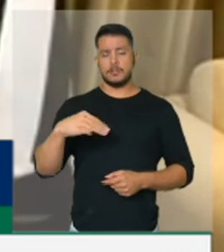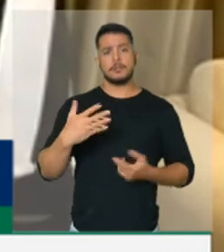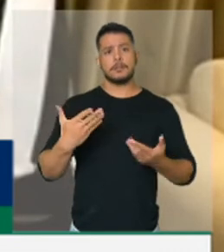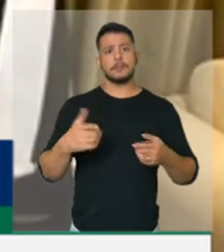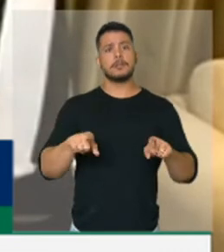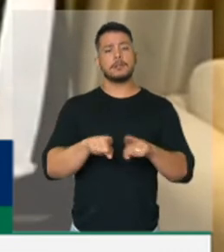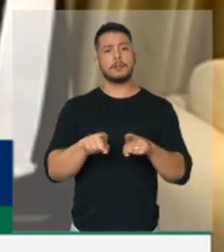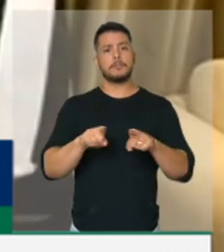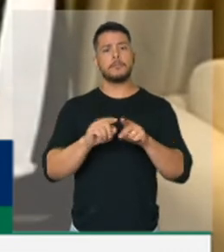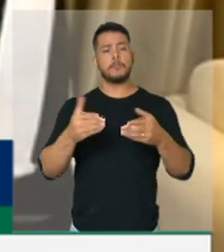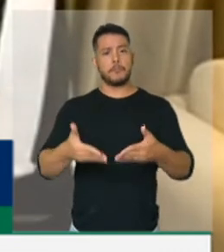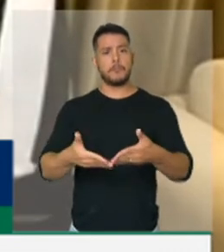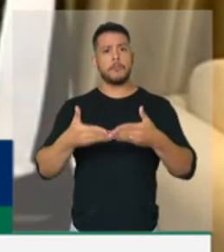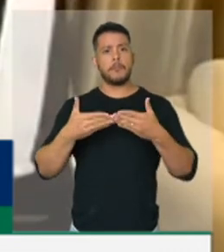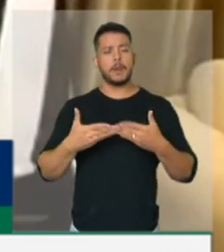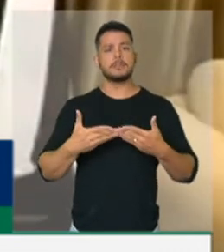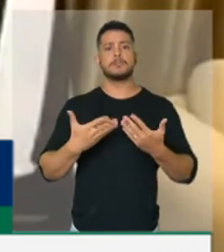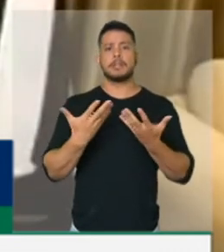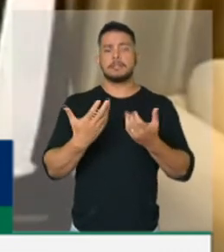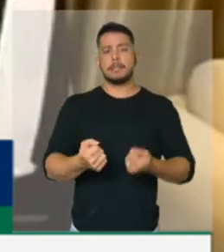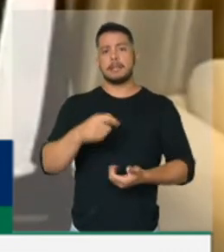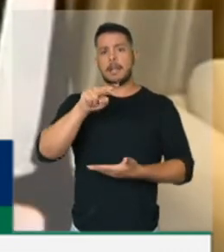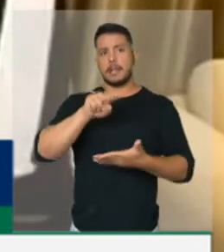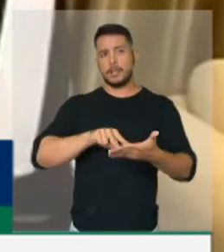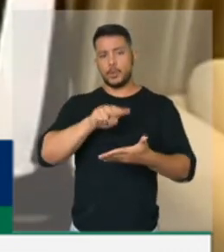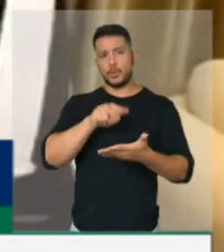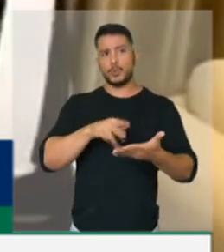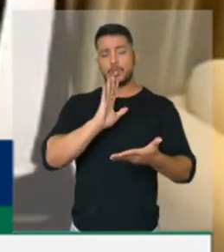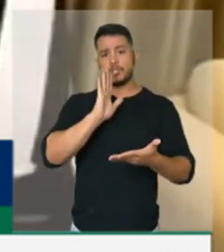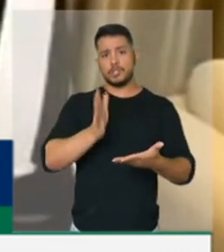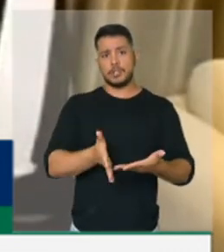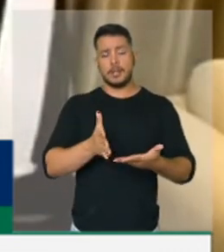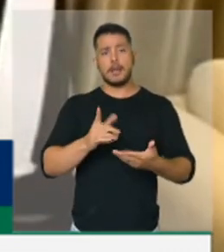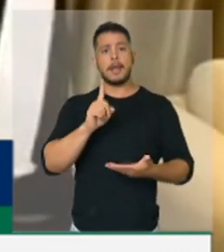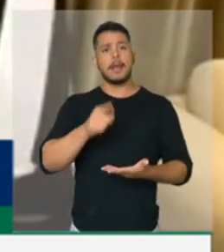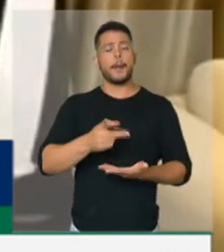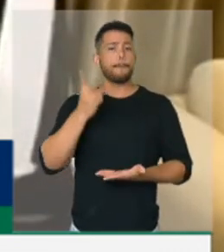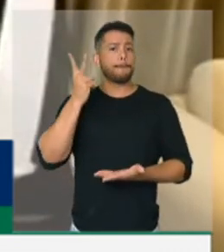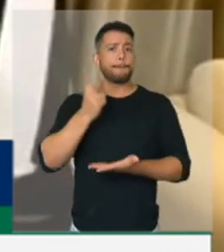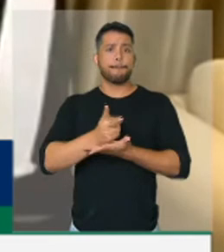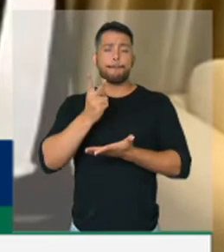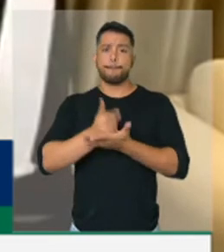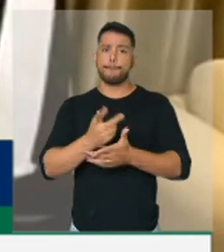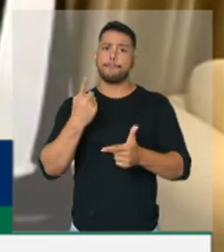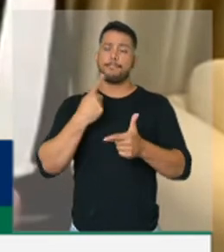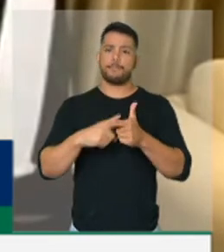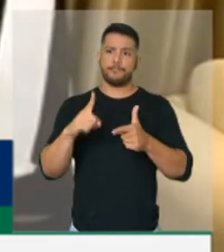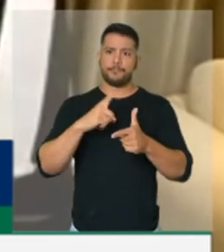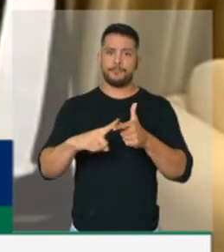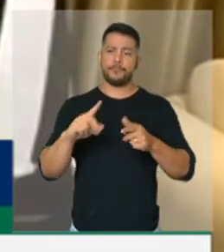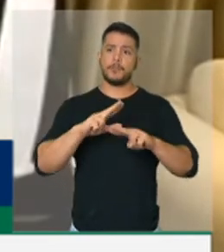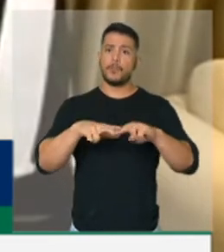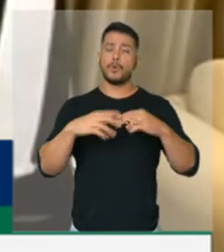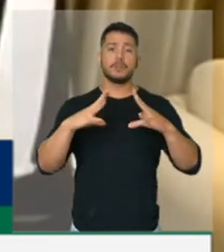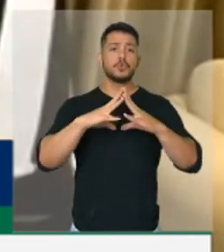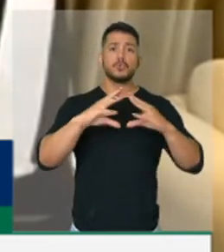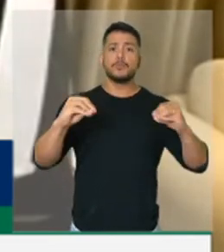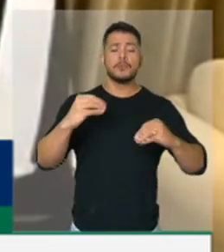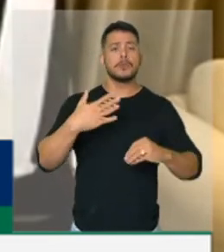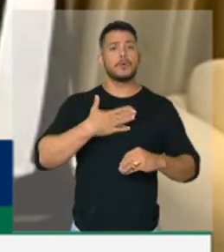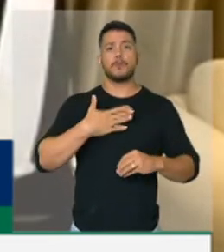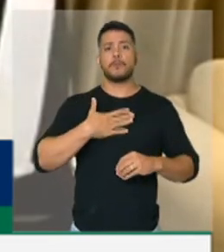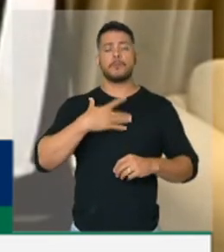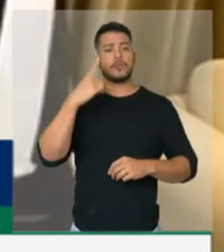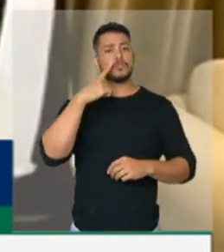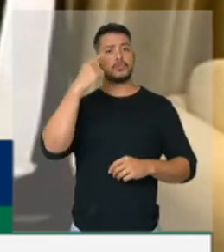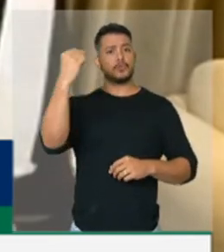a reclamação, ela trata justamente do mesmo problema do sumiço da minha designação da